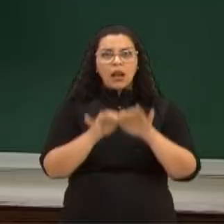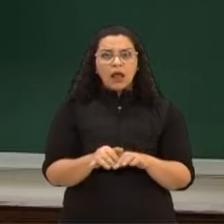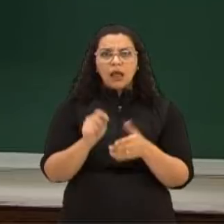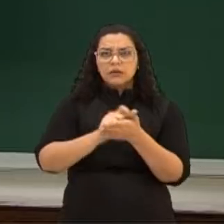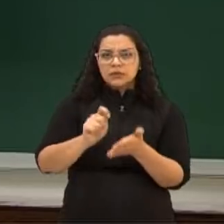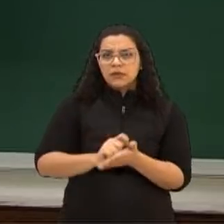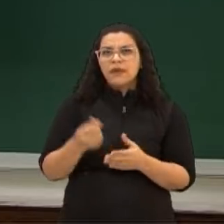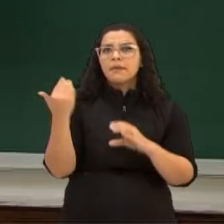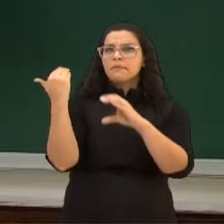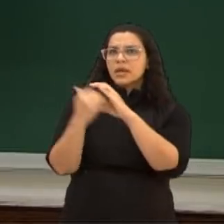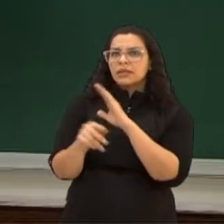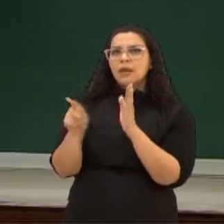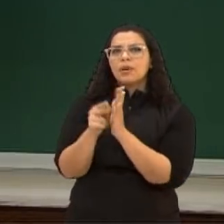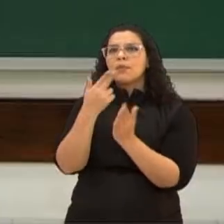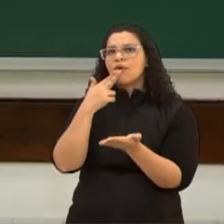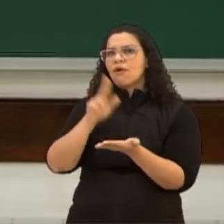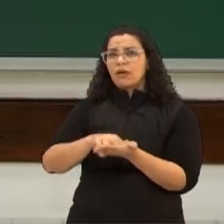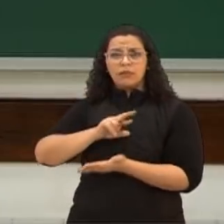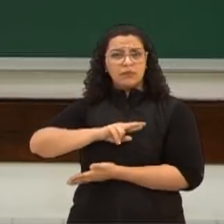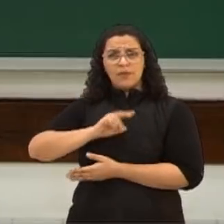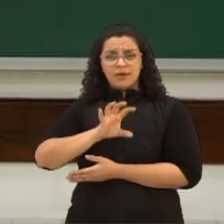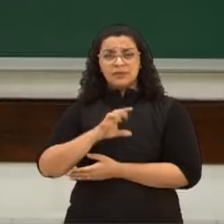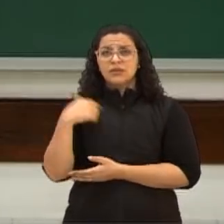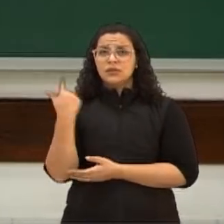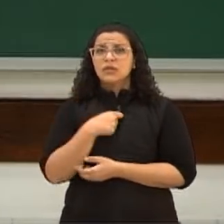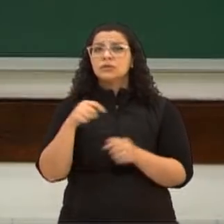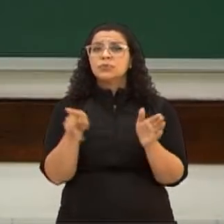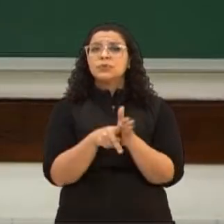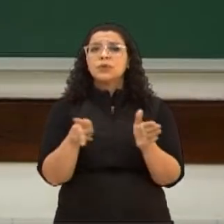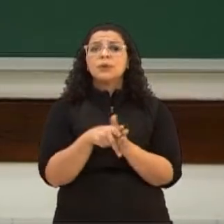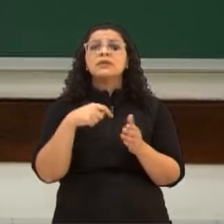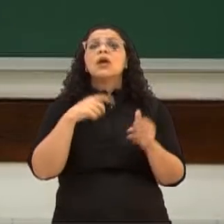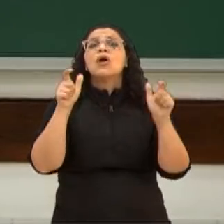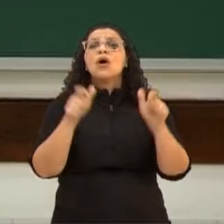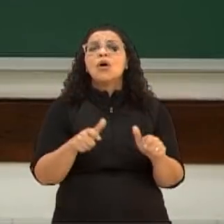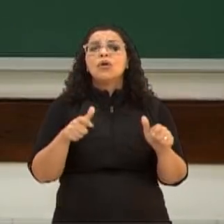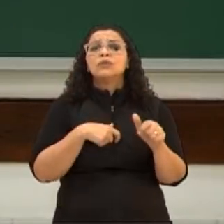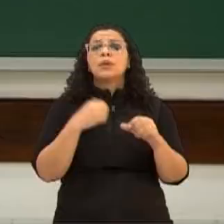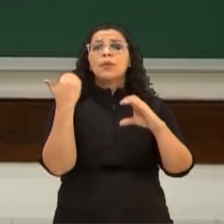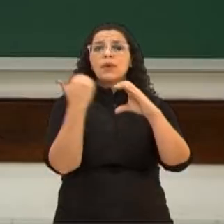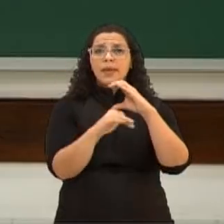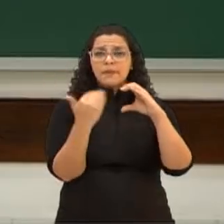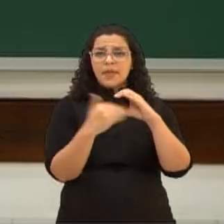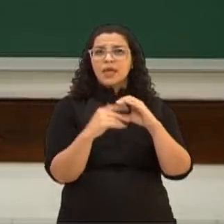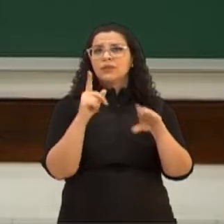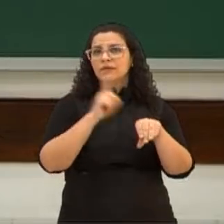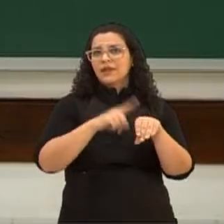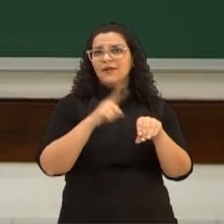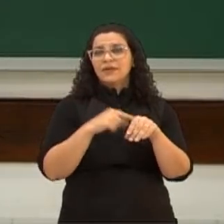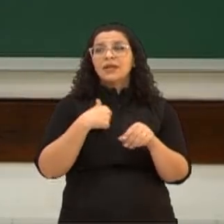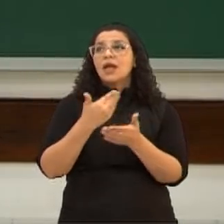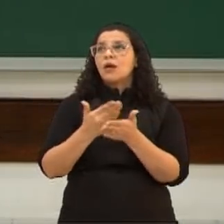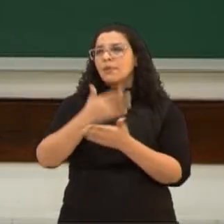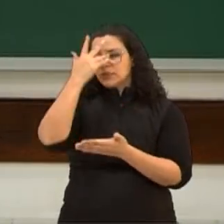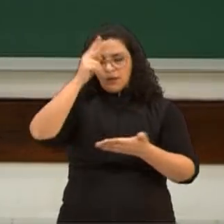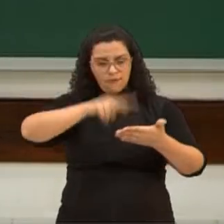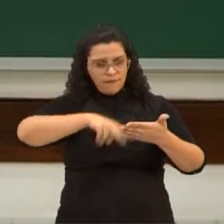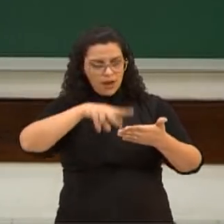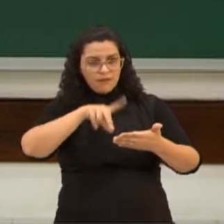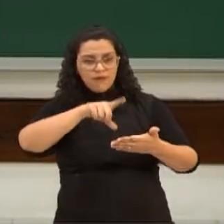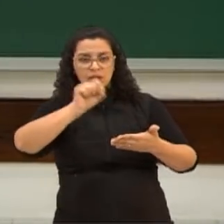carta, mandar pelo correio, não é isso que a gente vai fazer. A gente vai pegar e mandar um e-mail, ok? Daí vai ter alguém que